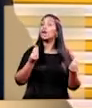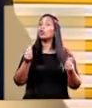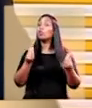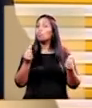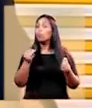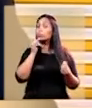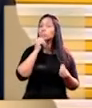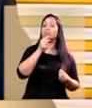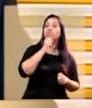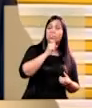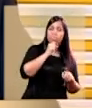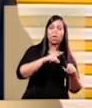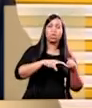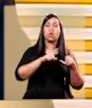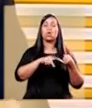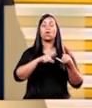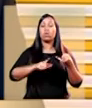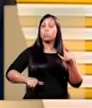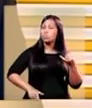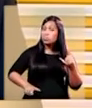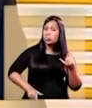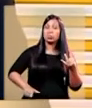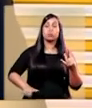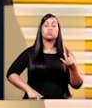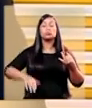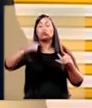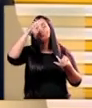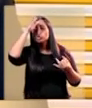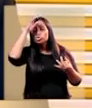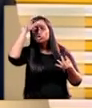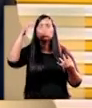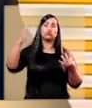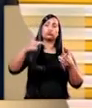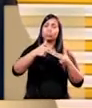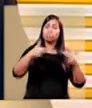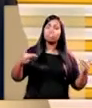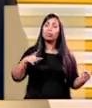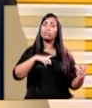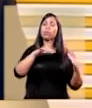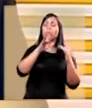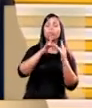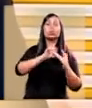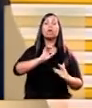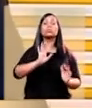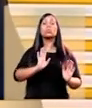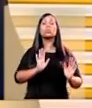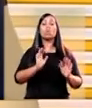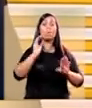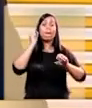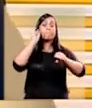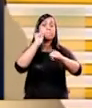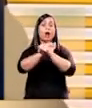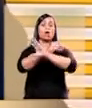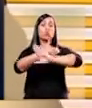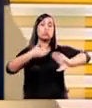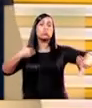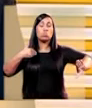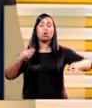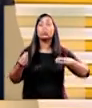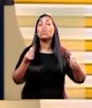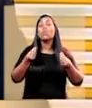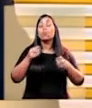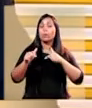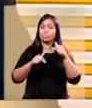com relação a avós, tios, primos? Existe um contato ou é feita uma ruptura? Como é que